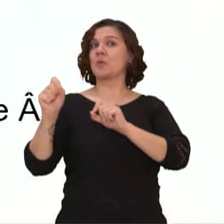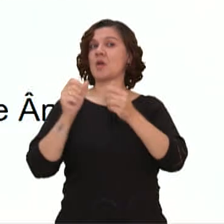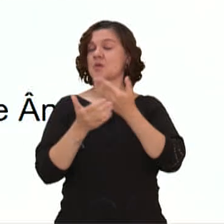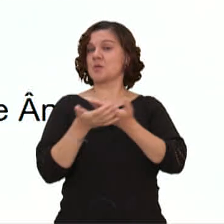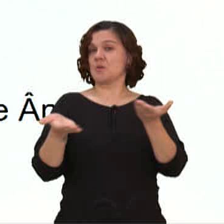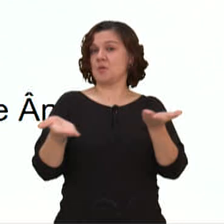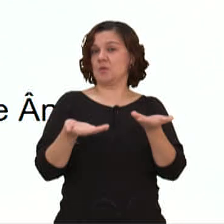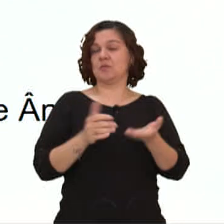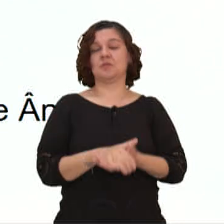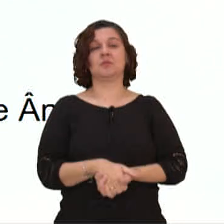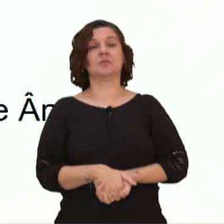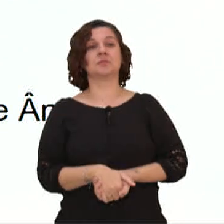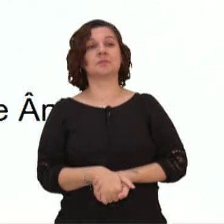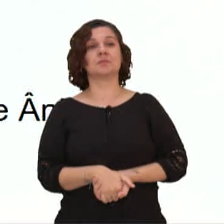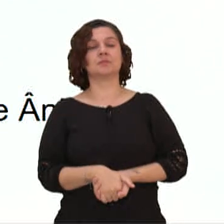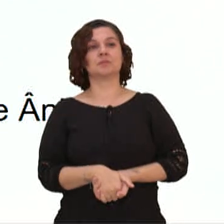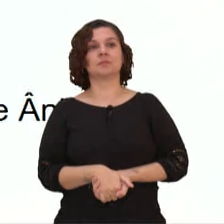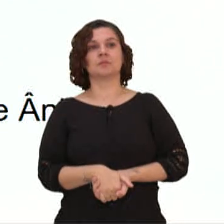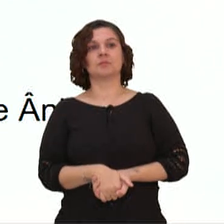vimos?